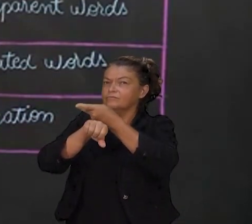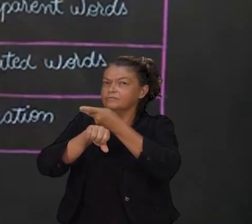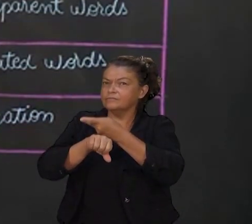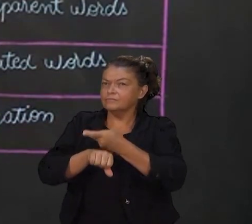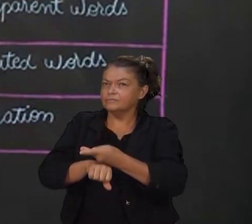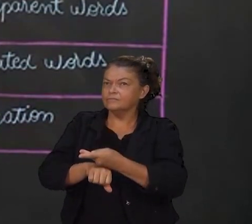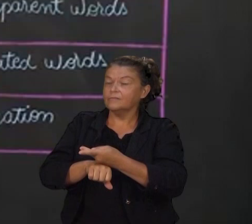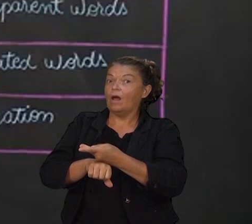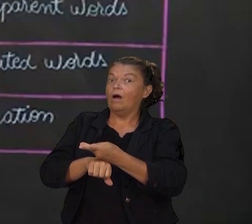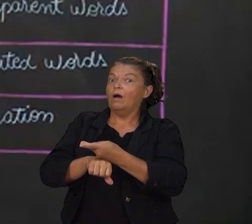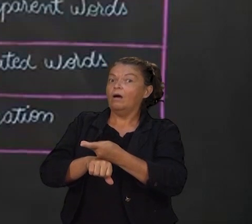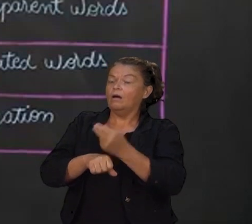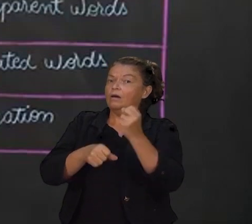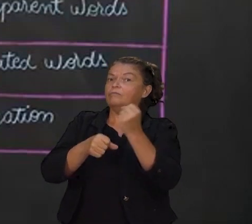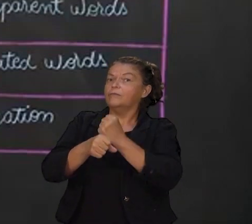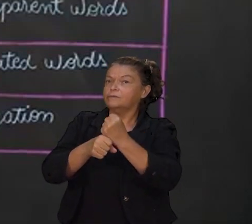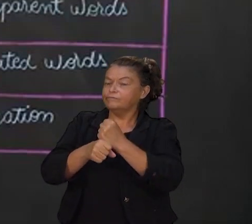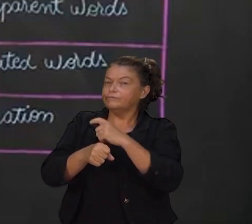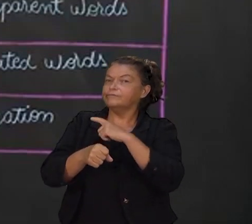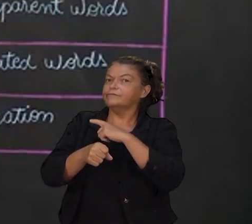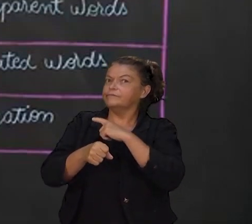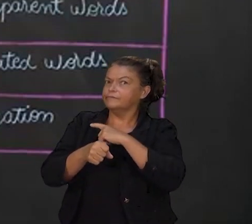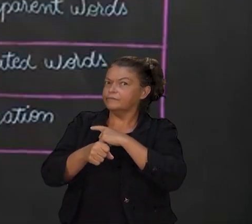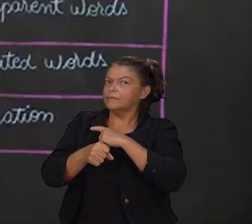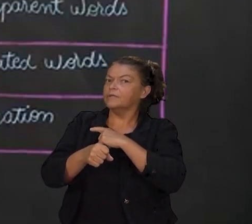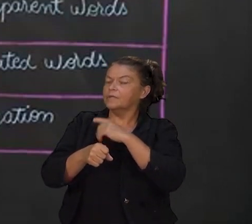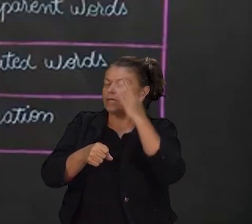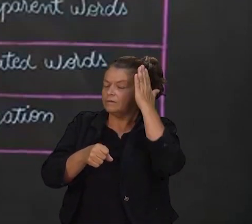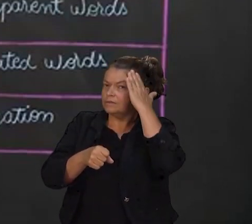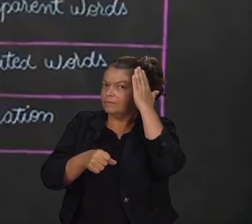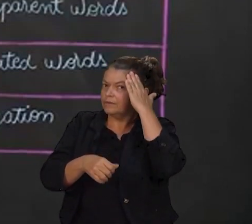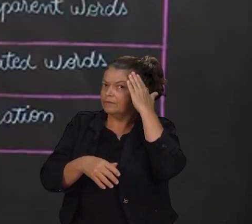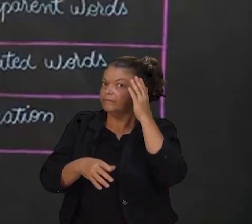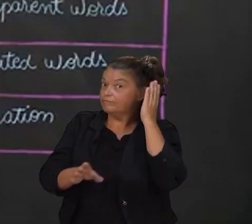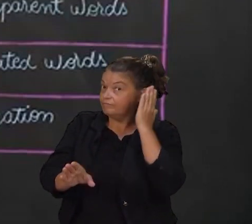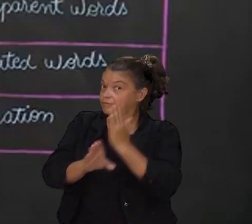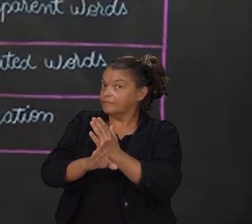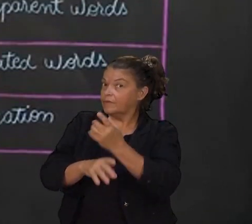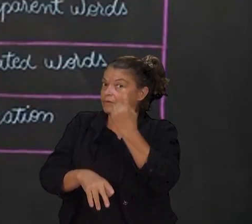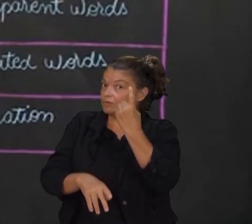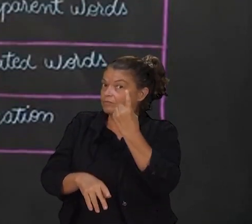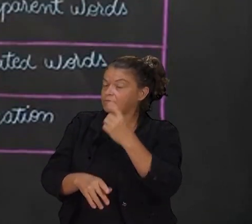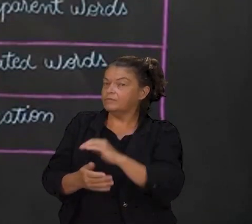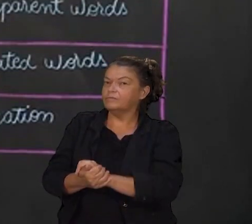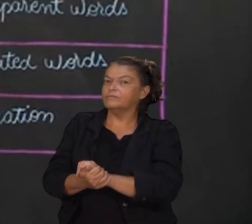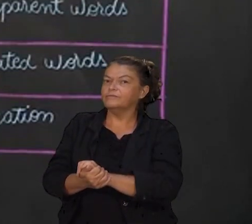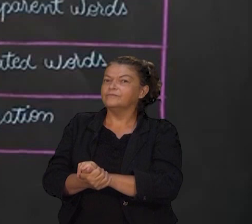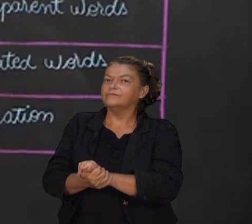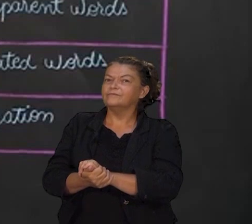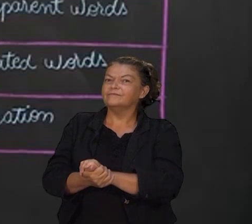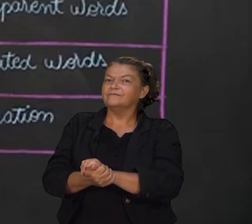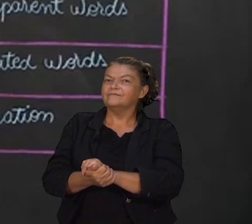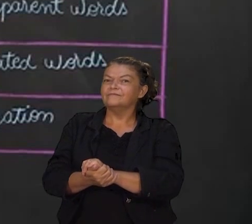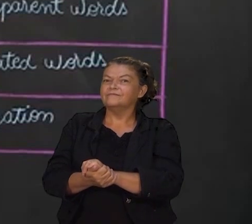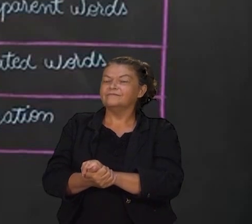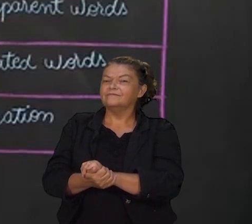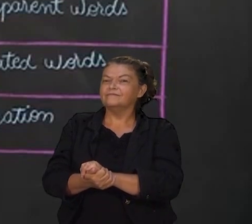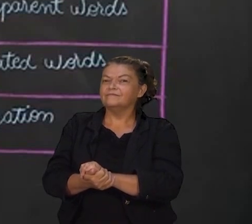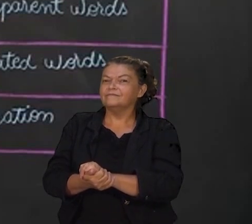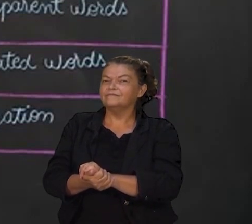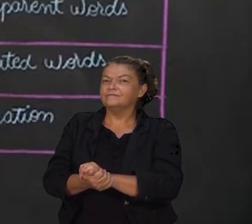Ah, eu tenho uma data aqui. Eu estou querendo saber data, né? Então, ó, já vou fazer um sinalzinho aqui. Opa, pode ser que esteja por